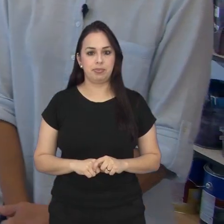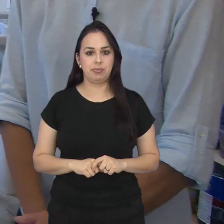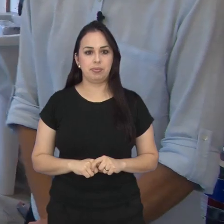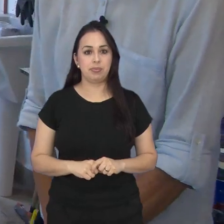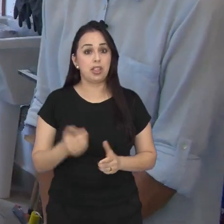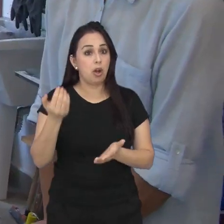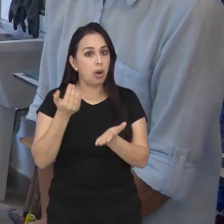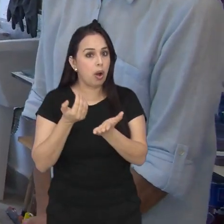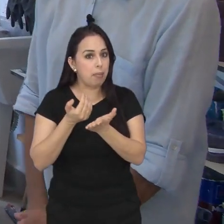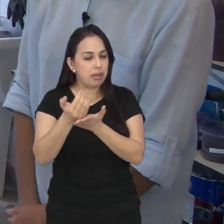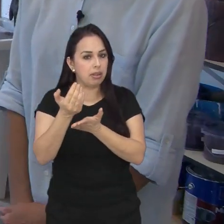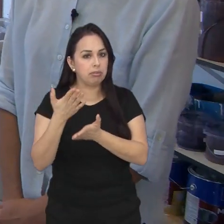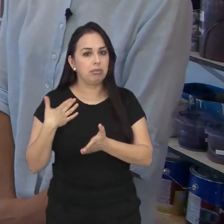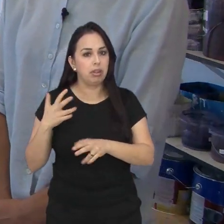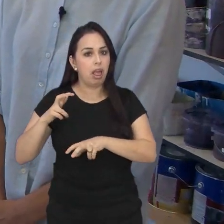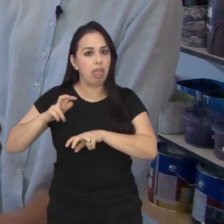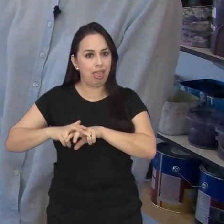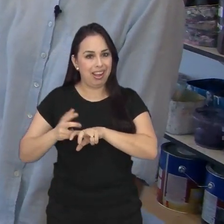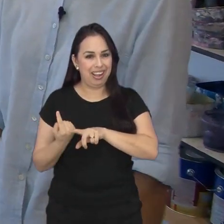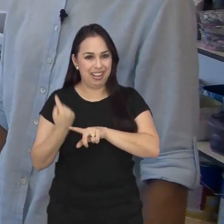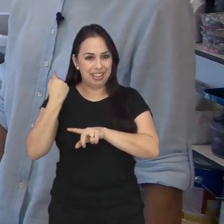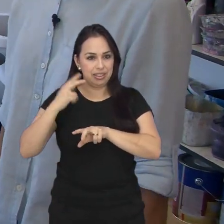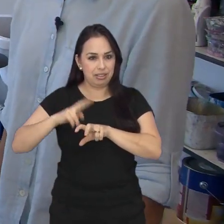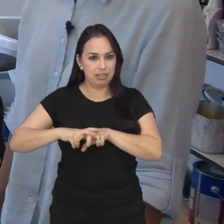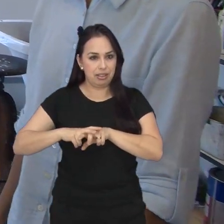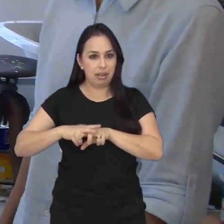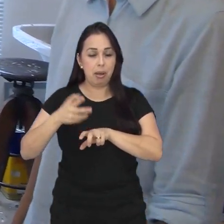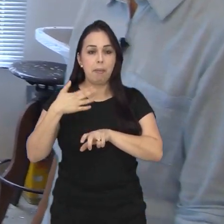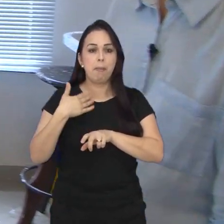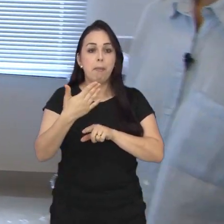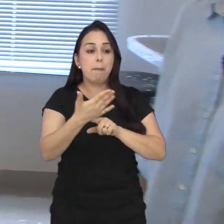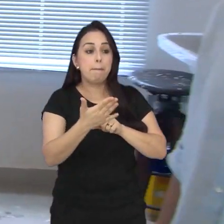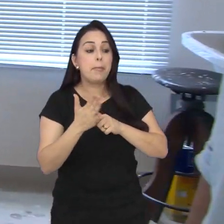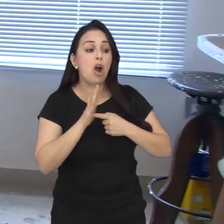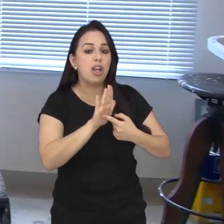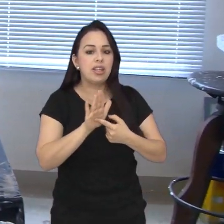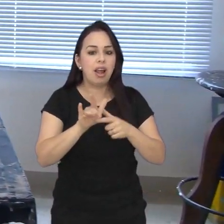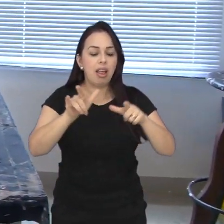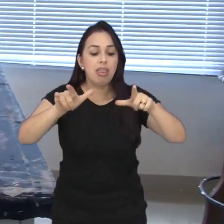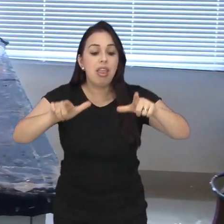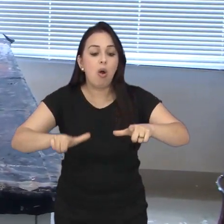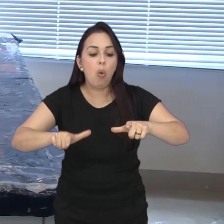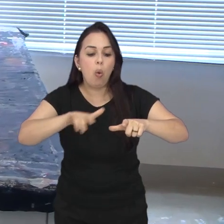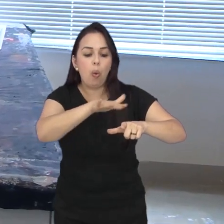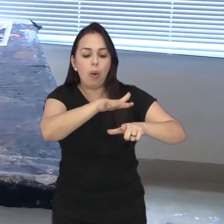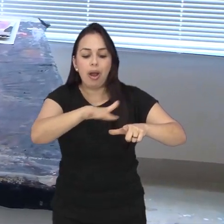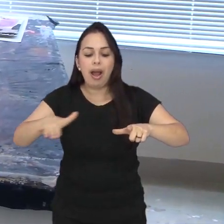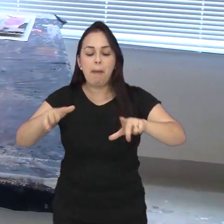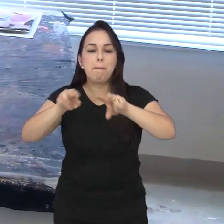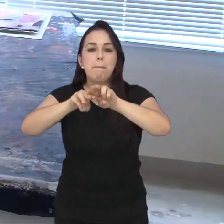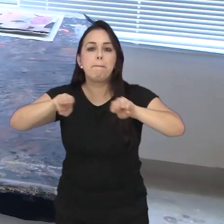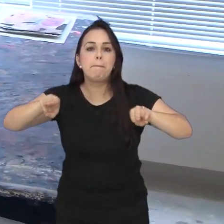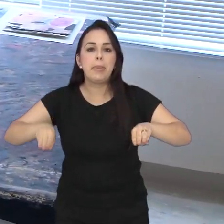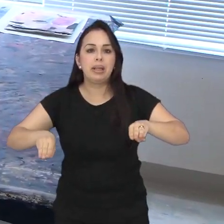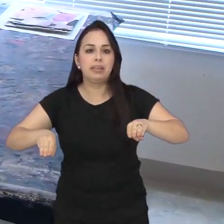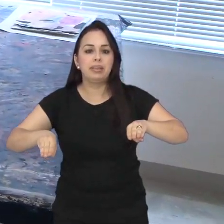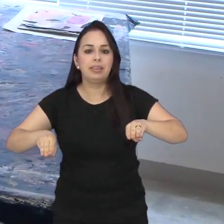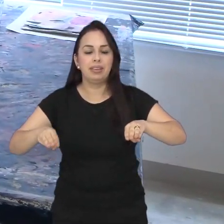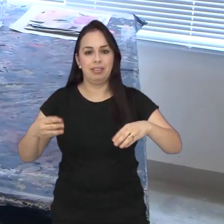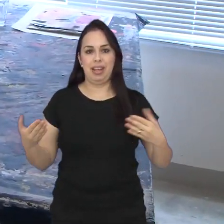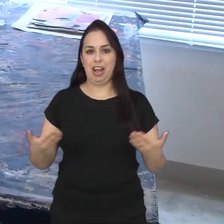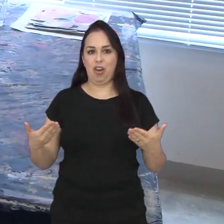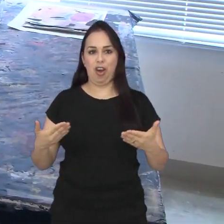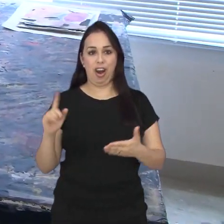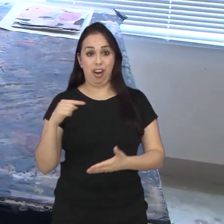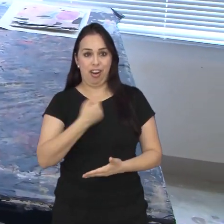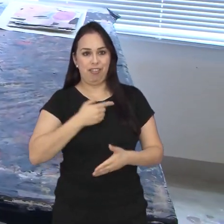Eu queria começar mostrando pra vocês onde eu tava sentada, ó. Pedi pro Renan, ao William, chega aqui e mostra a mesa da Cidinha.